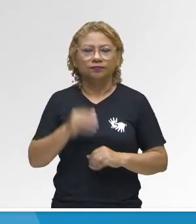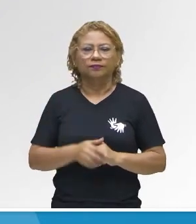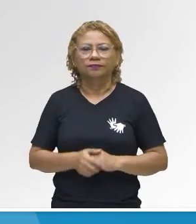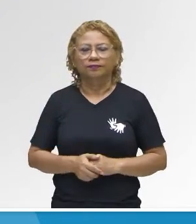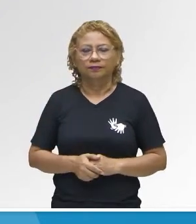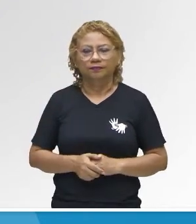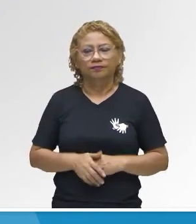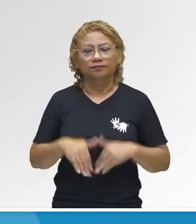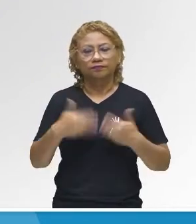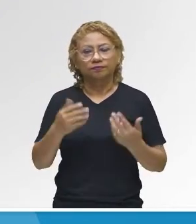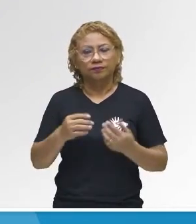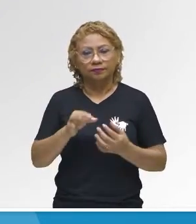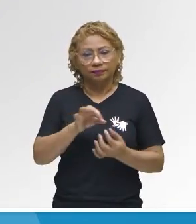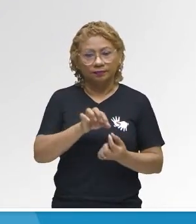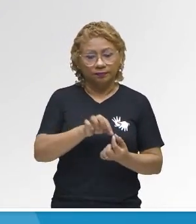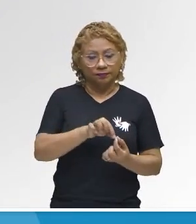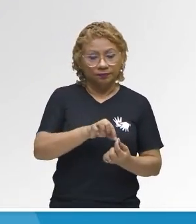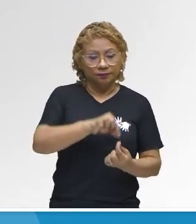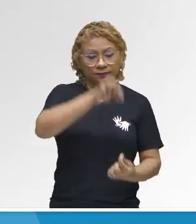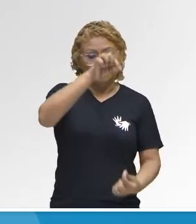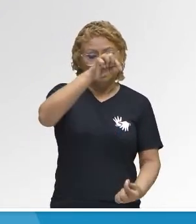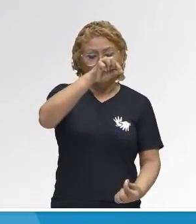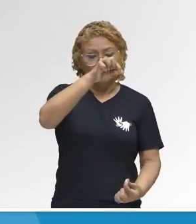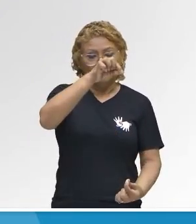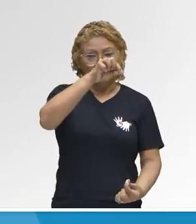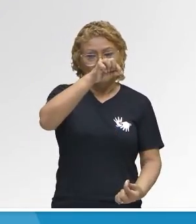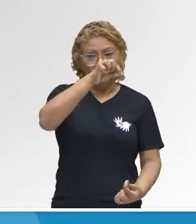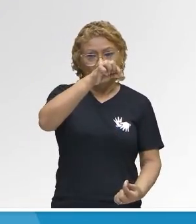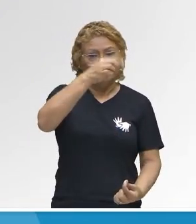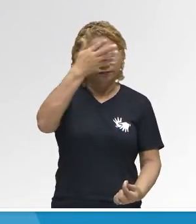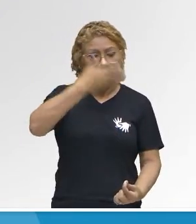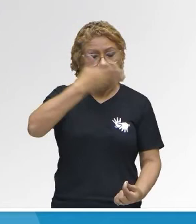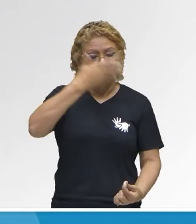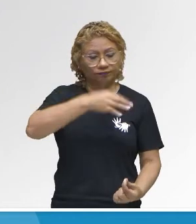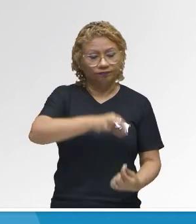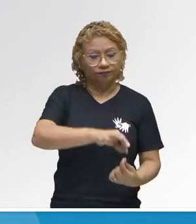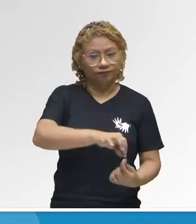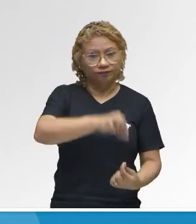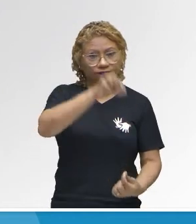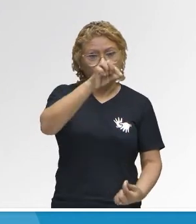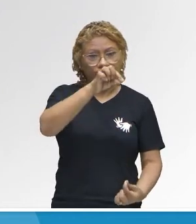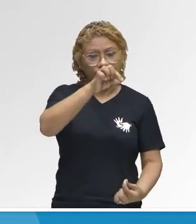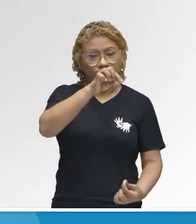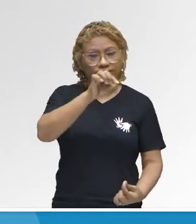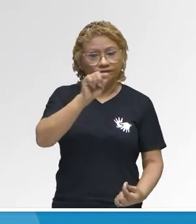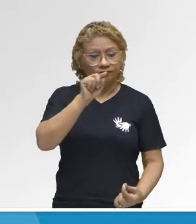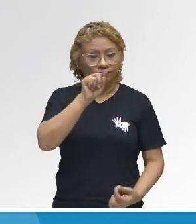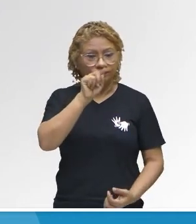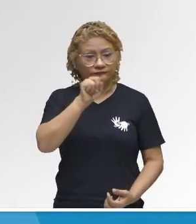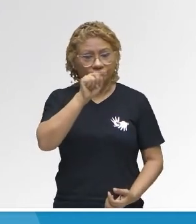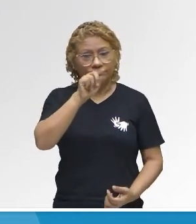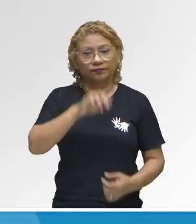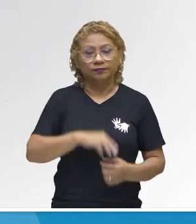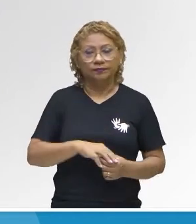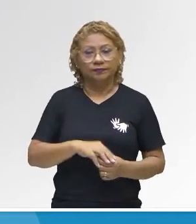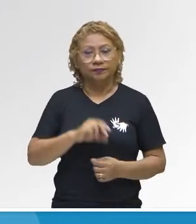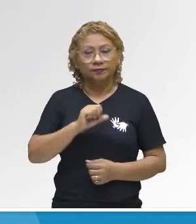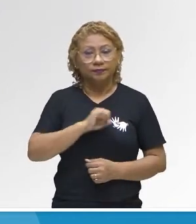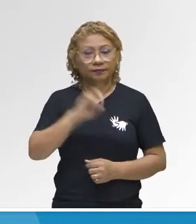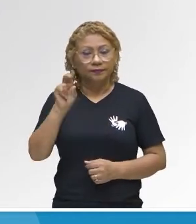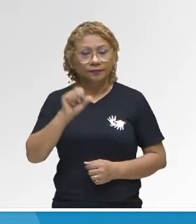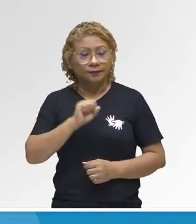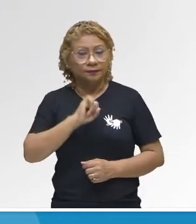formando um ângulo de 90 graus aqui com esse plano, olhando de cima, eu só vou ver um pontinho aqui embaixo. Agora, se essa mesma reta